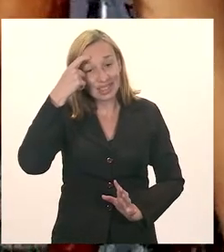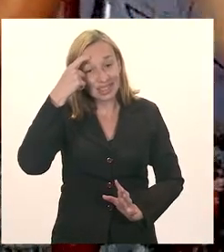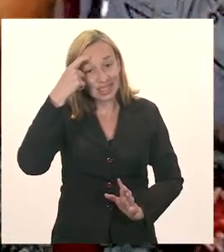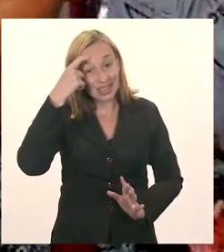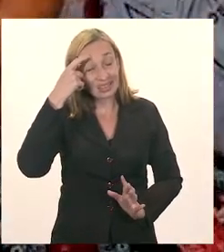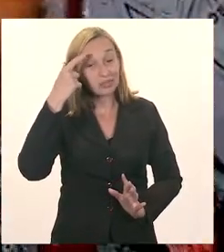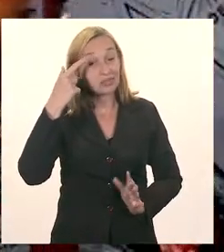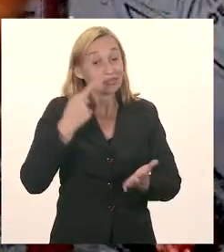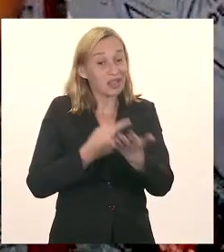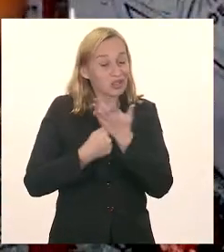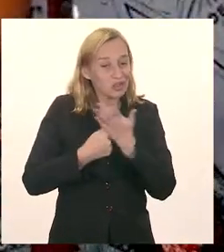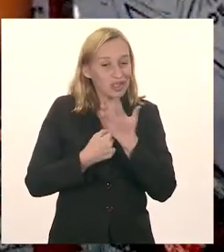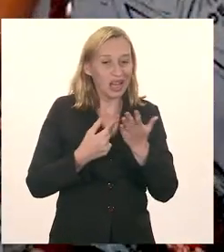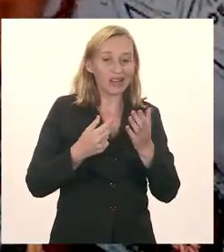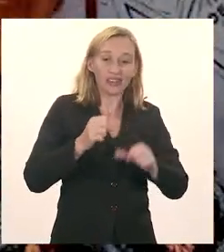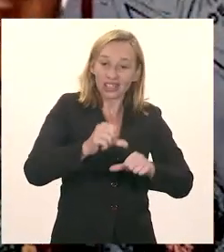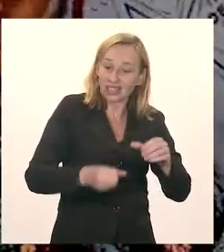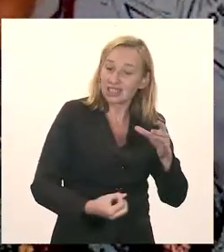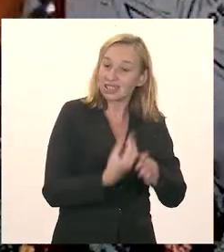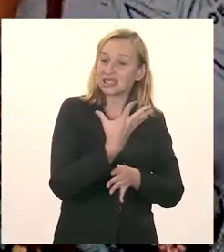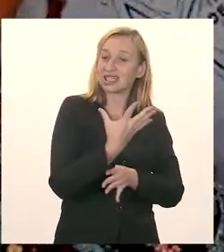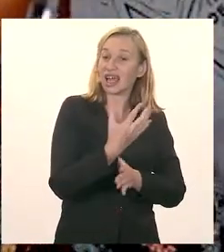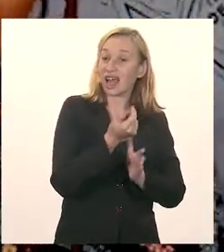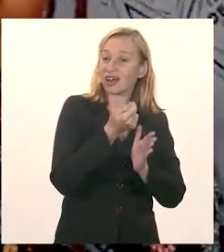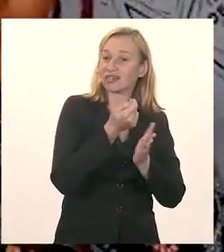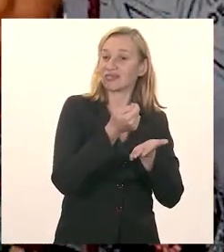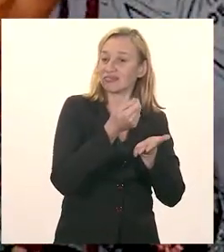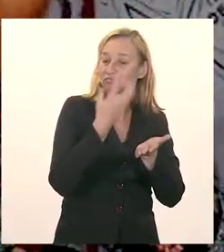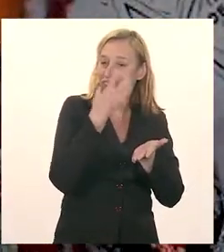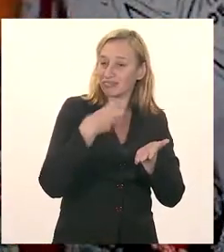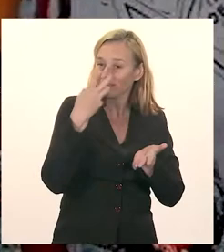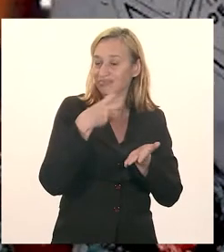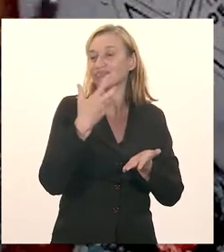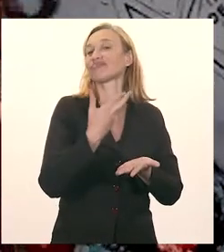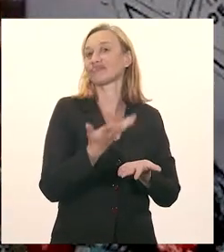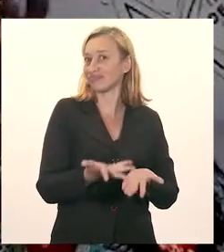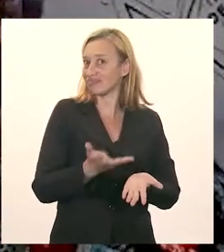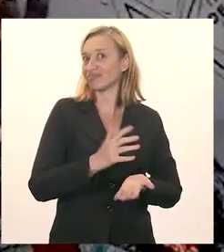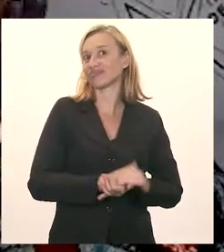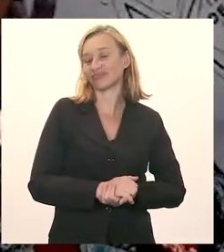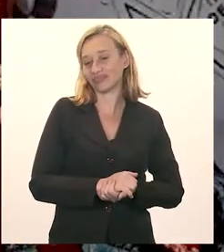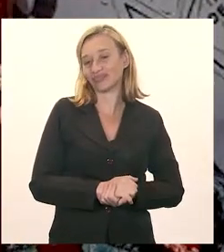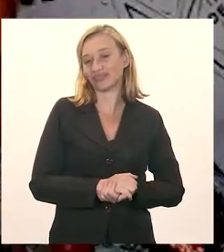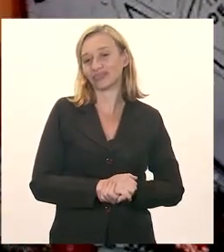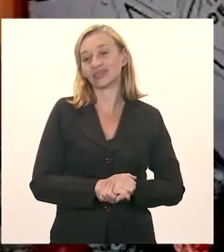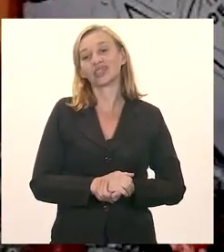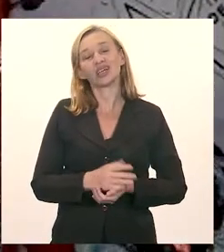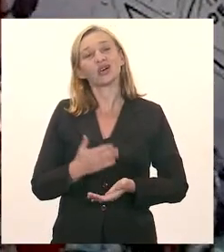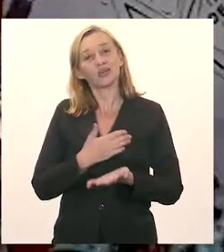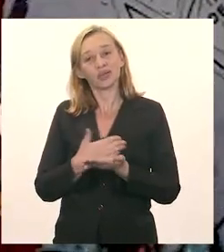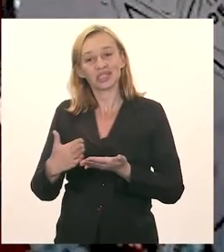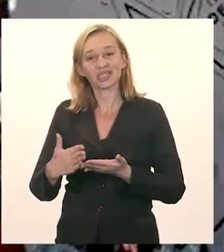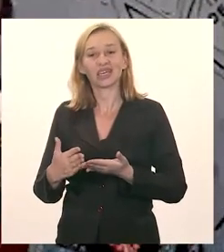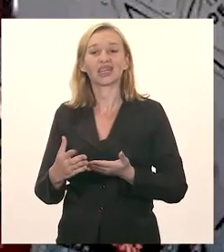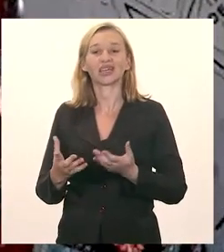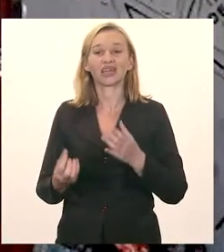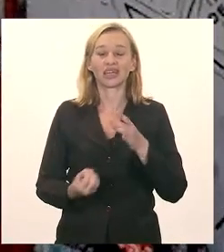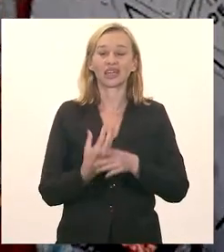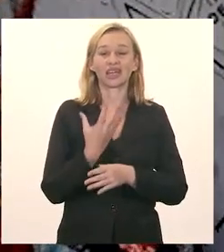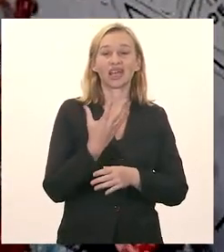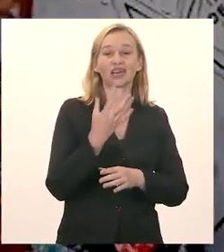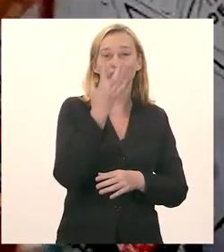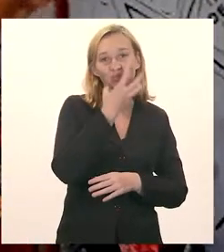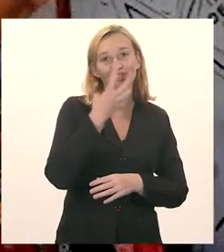aí aquilo se transformava em música. Do nada eu vinha e fazia uma melodia para aquilo. Foi assim que eu comecei a